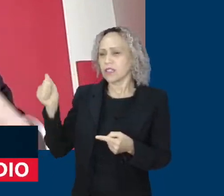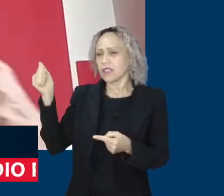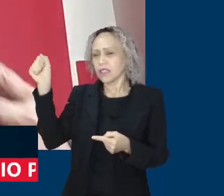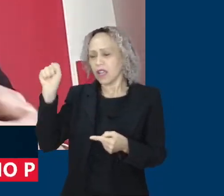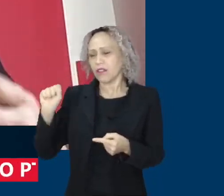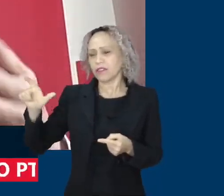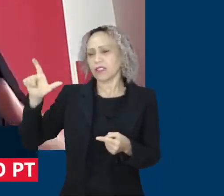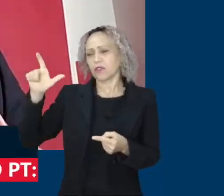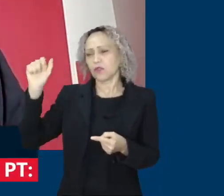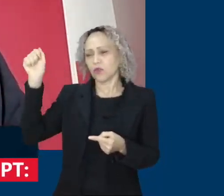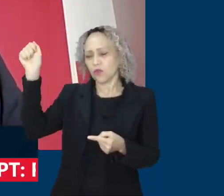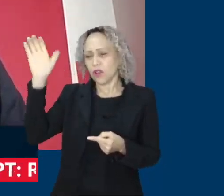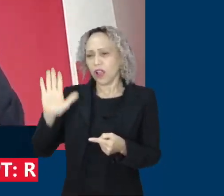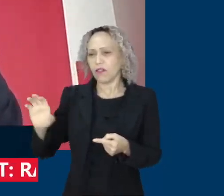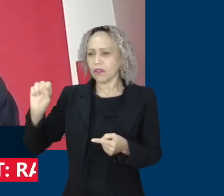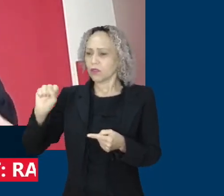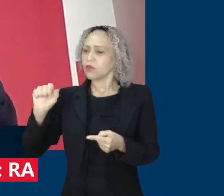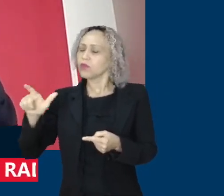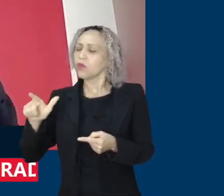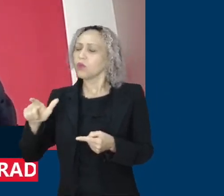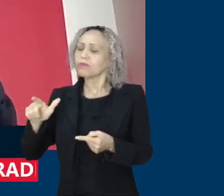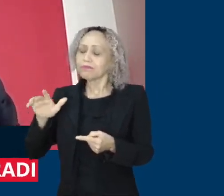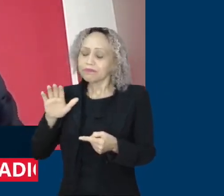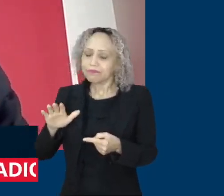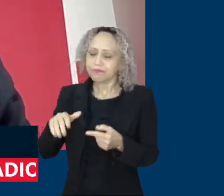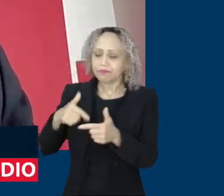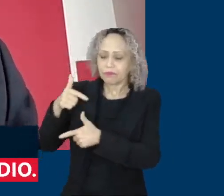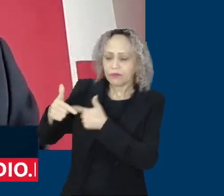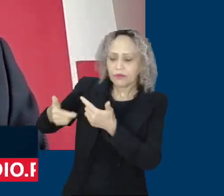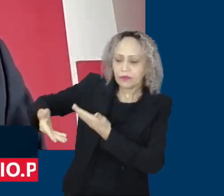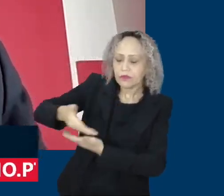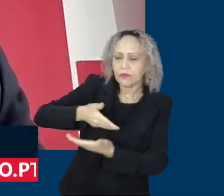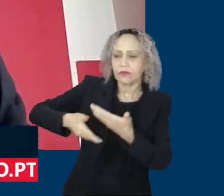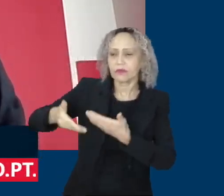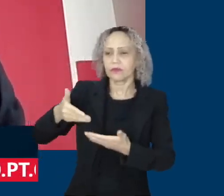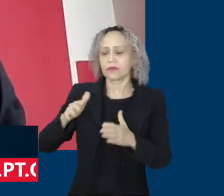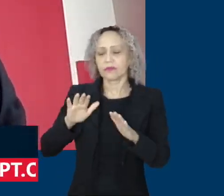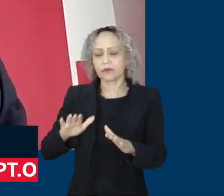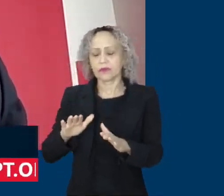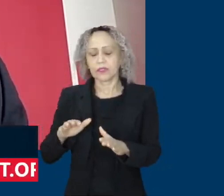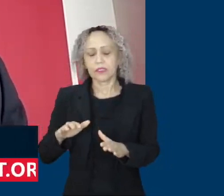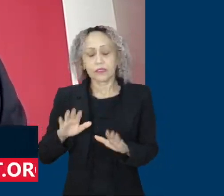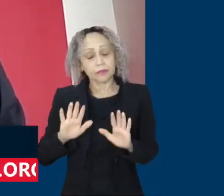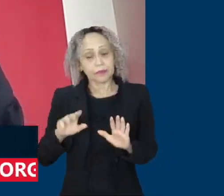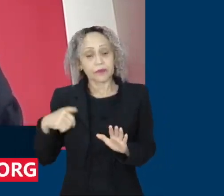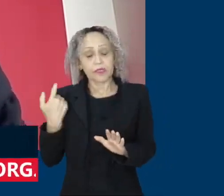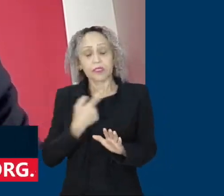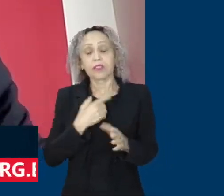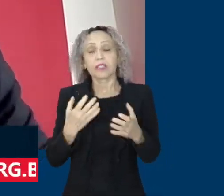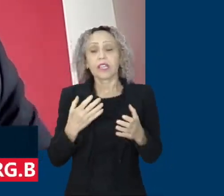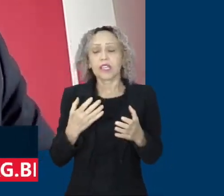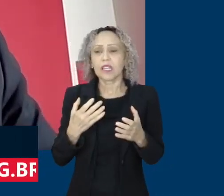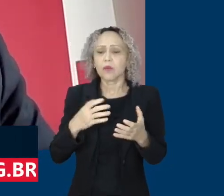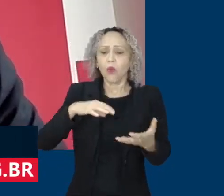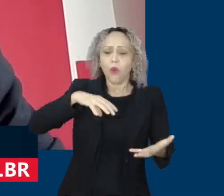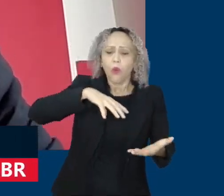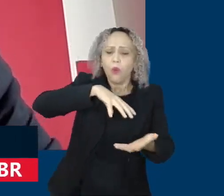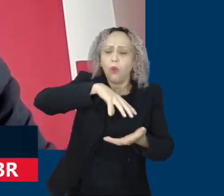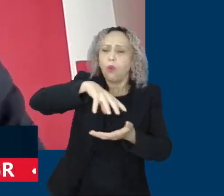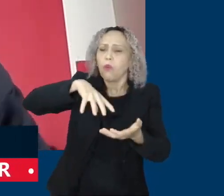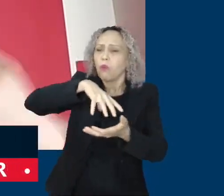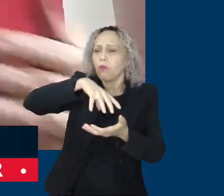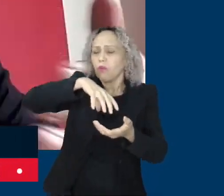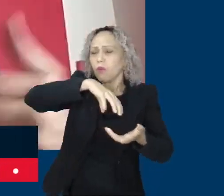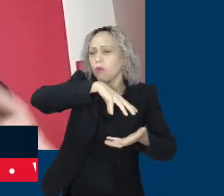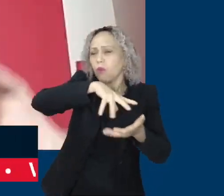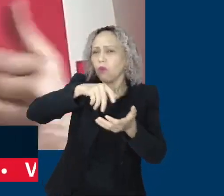queremos um mundo multipolar, isso é interessante, especialmente para os países como o nosso, em crescimento.